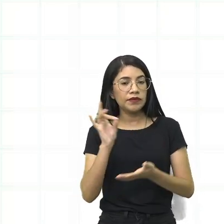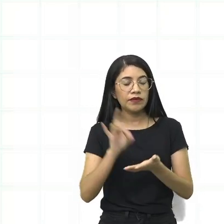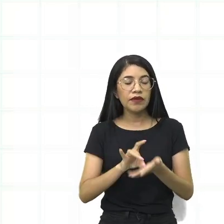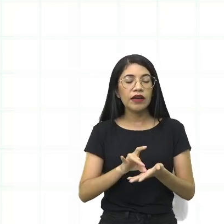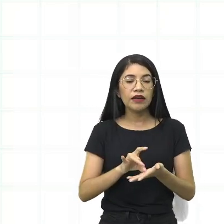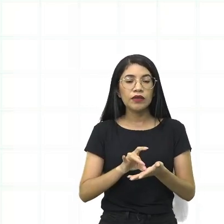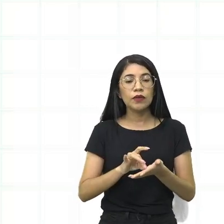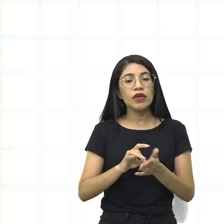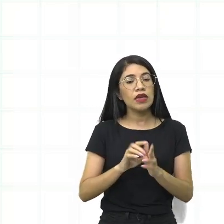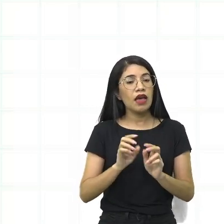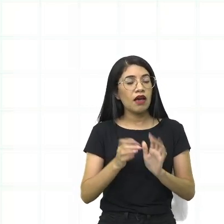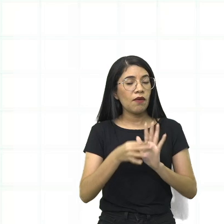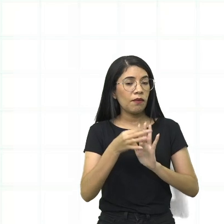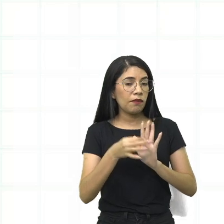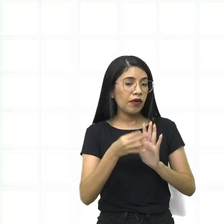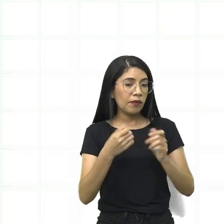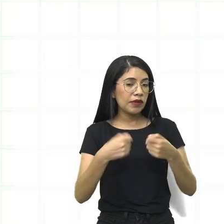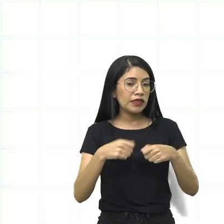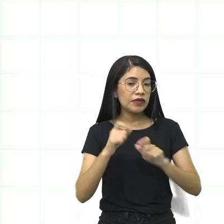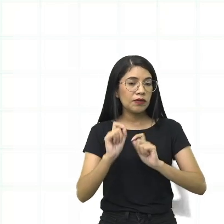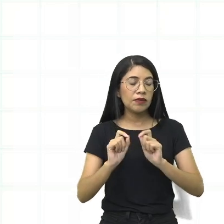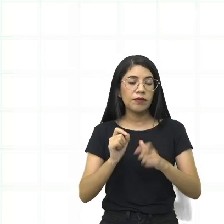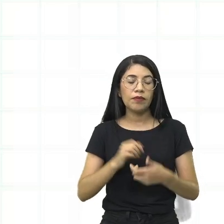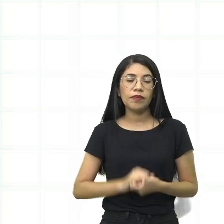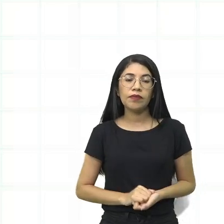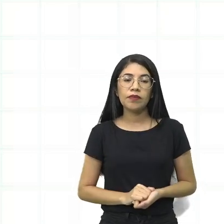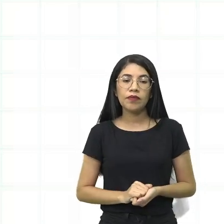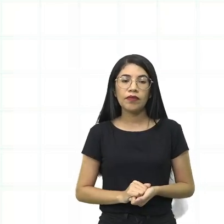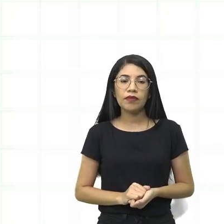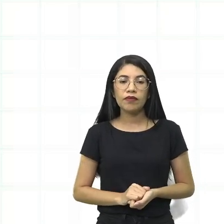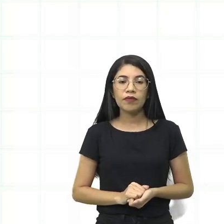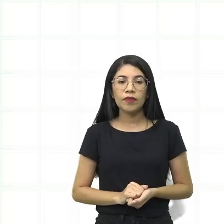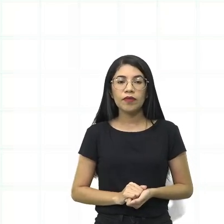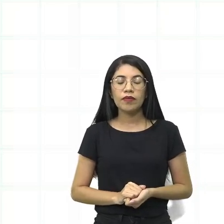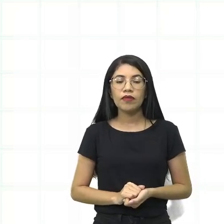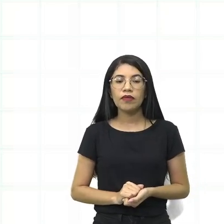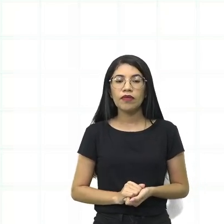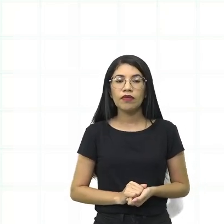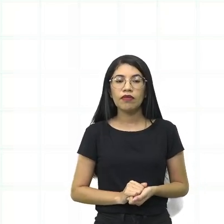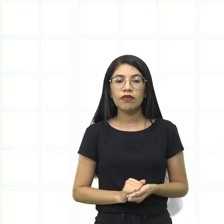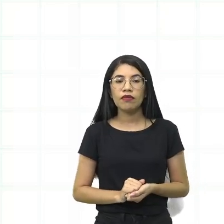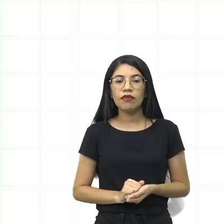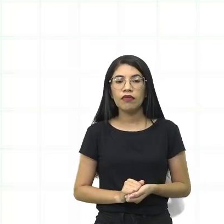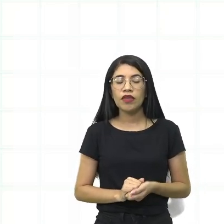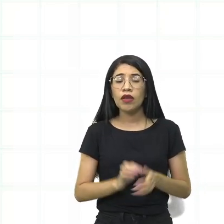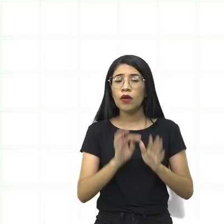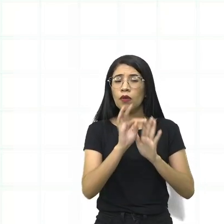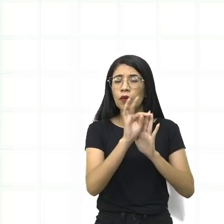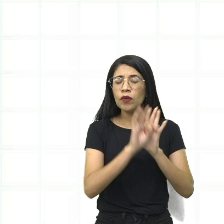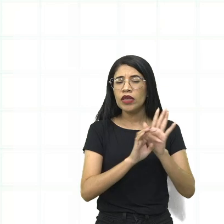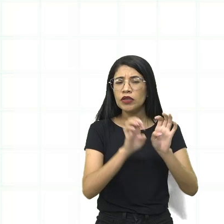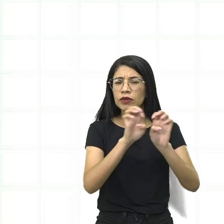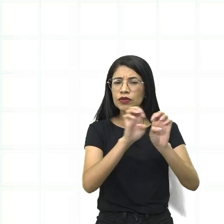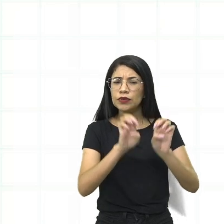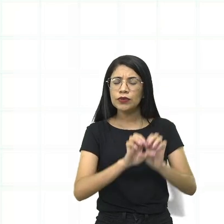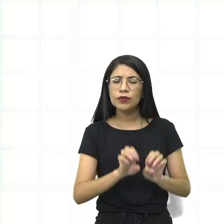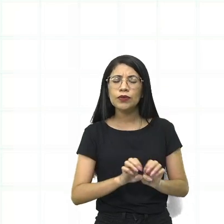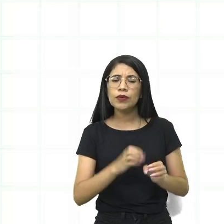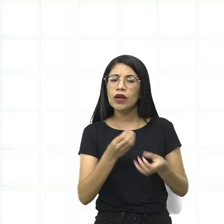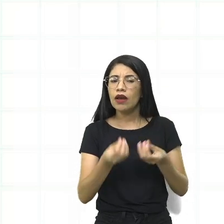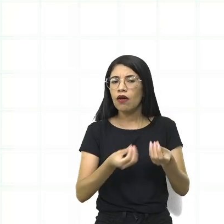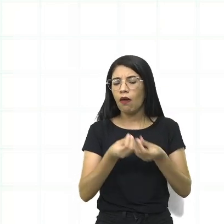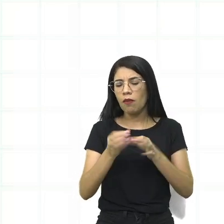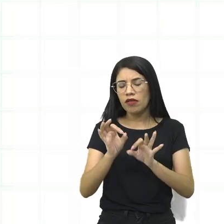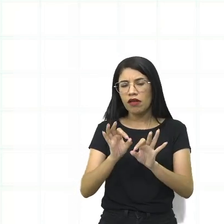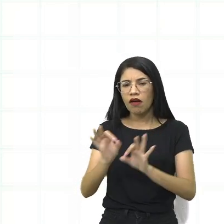essa opinião, nós necessitamos verificar como que esse texto ele vai se estruturar, né?